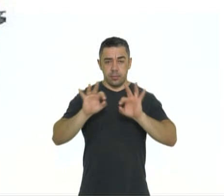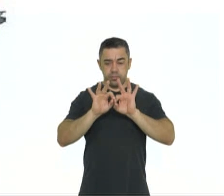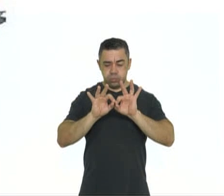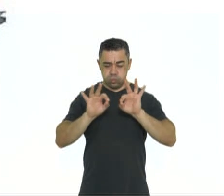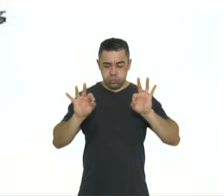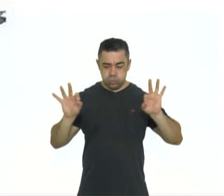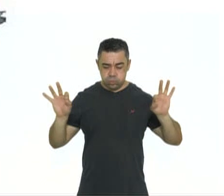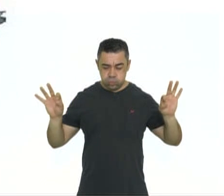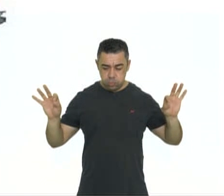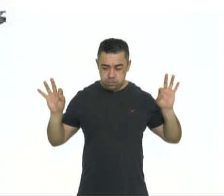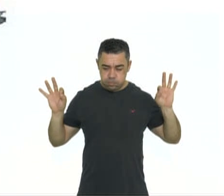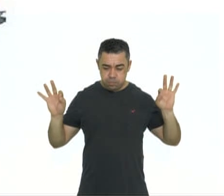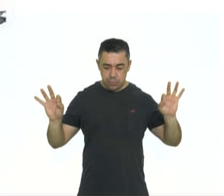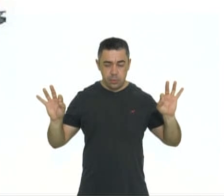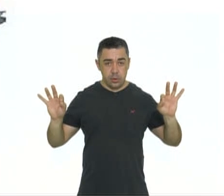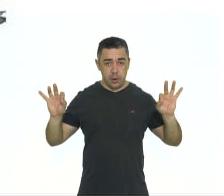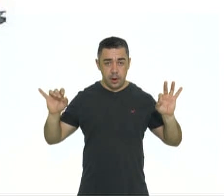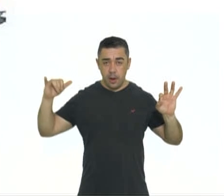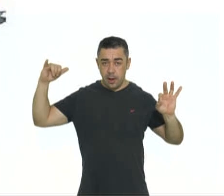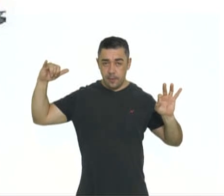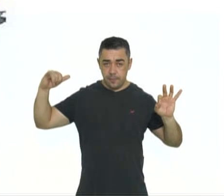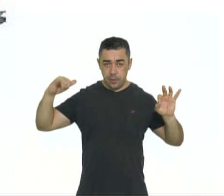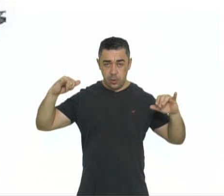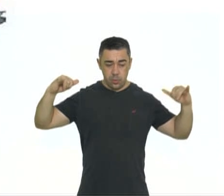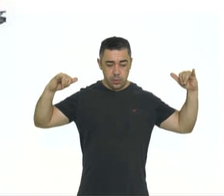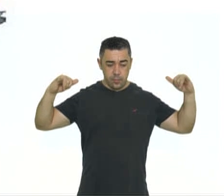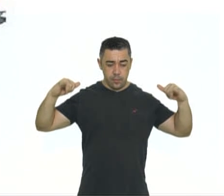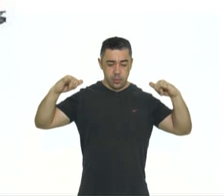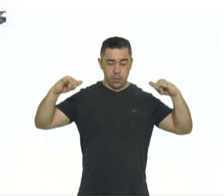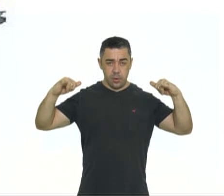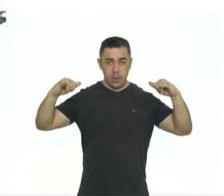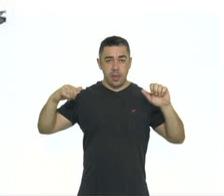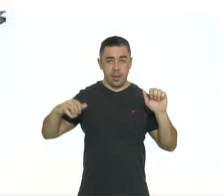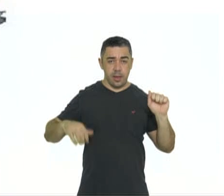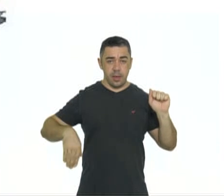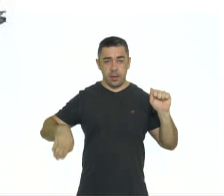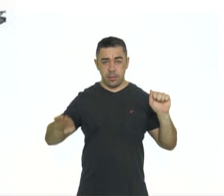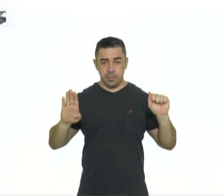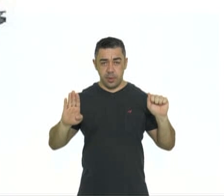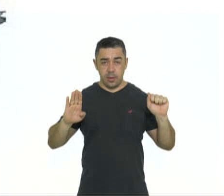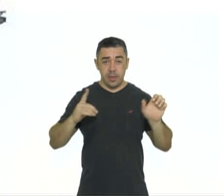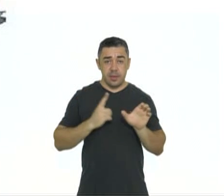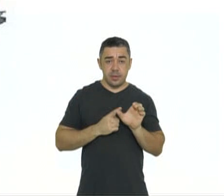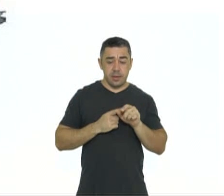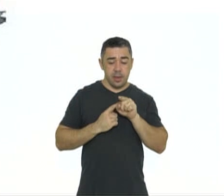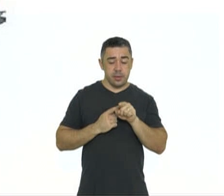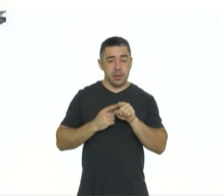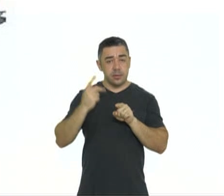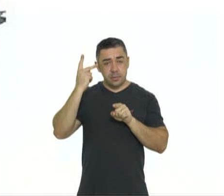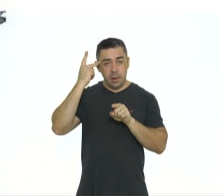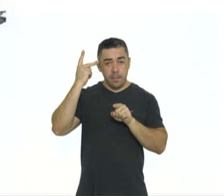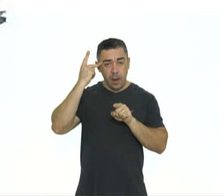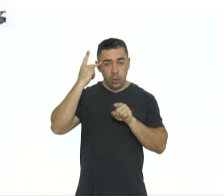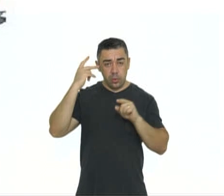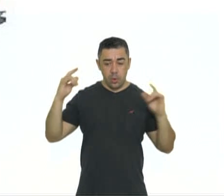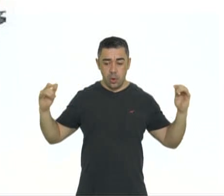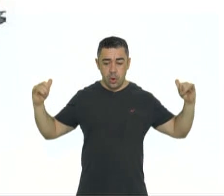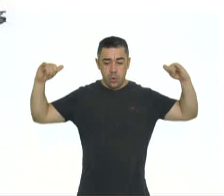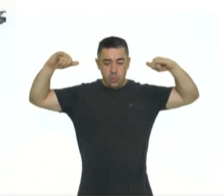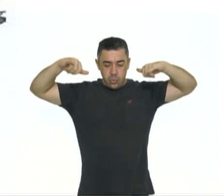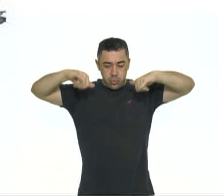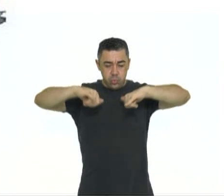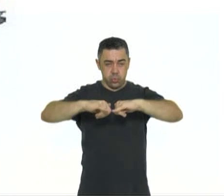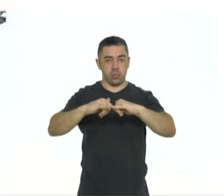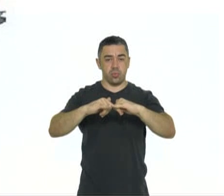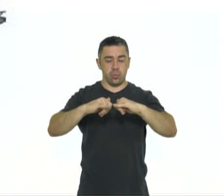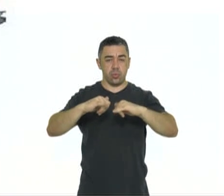mostrando a posição de dois aviões A e B em relação à cidade de São Paulo então eles vão pousar lá no aeroporto